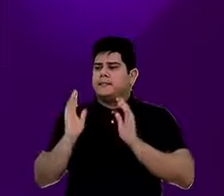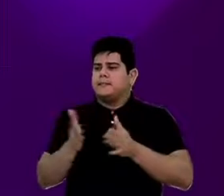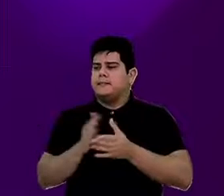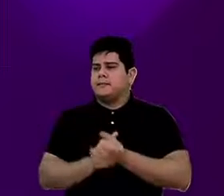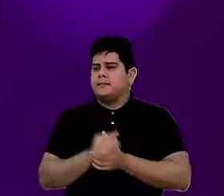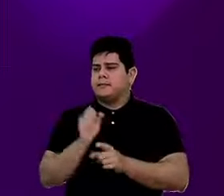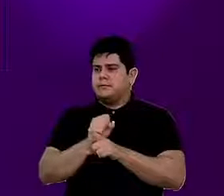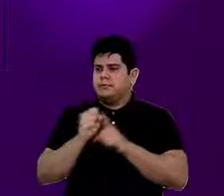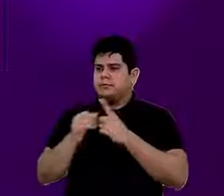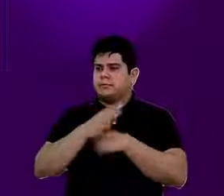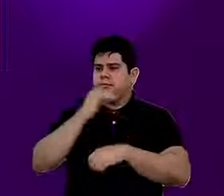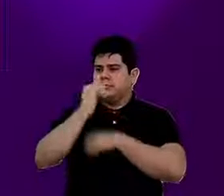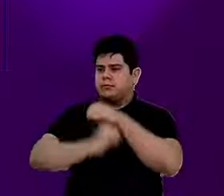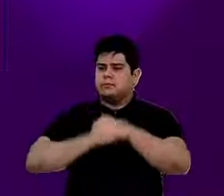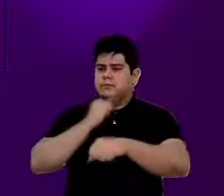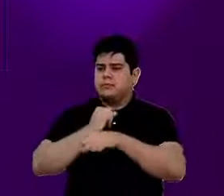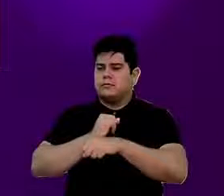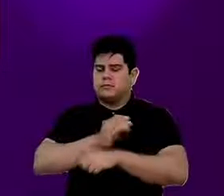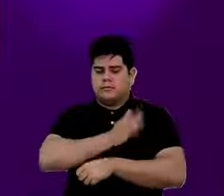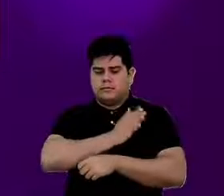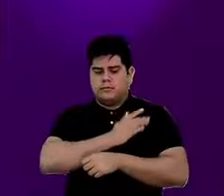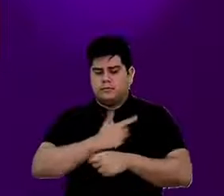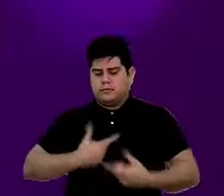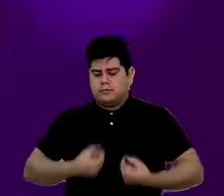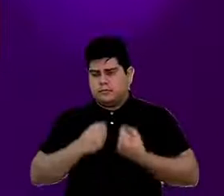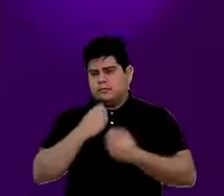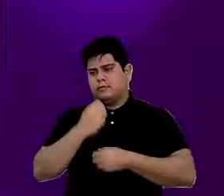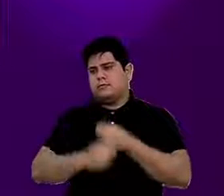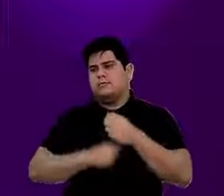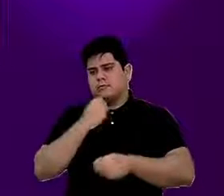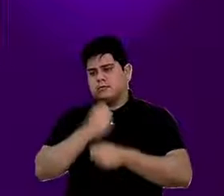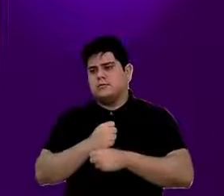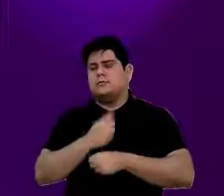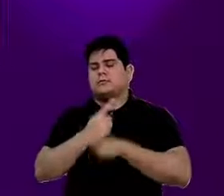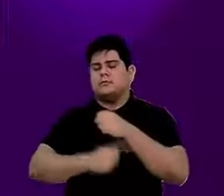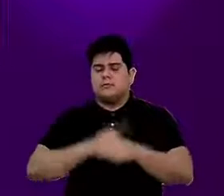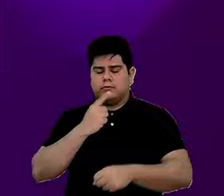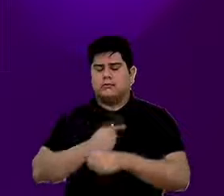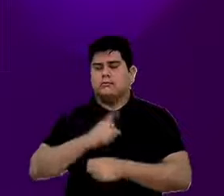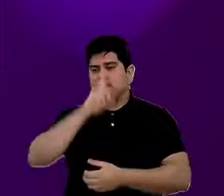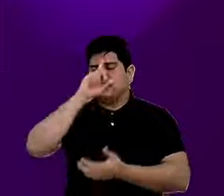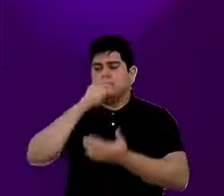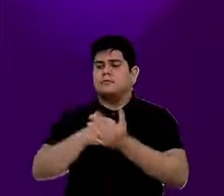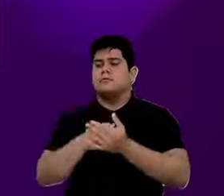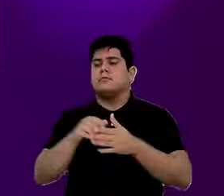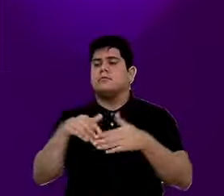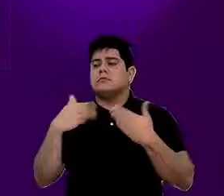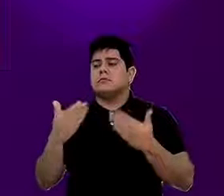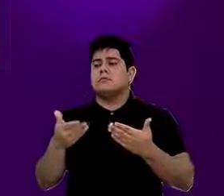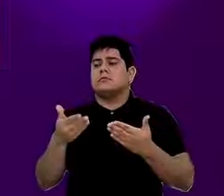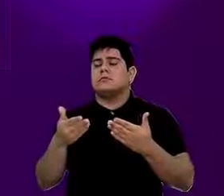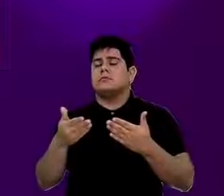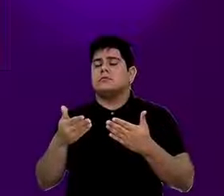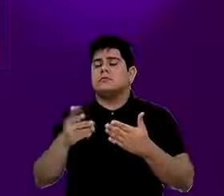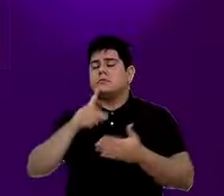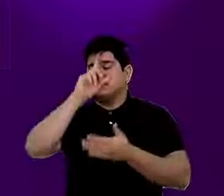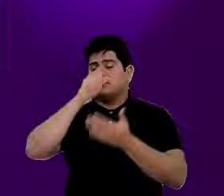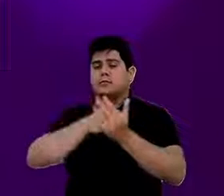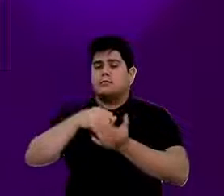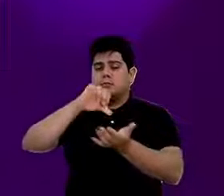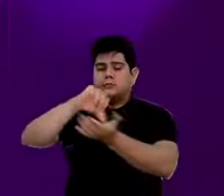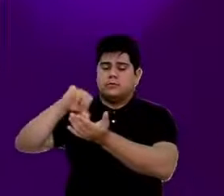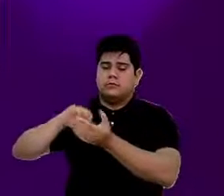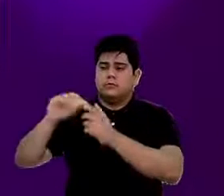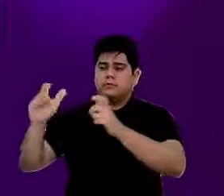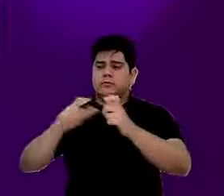Sociedade Internacional de Cardio-Oncologia, que todo ano define as clínicas e